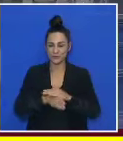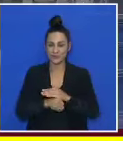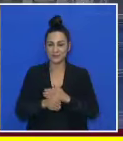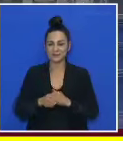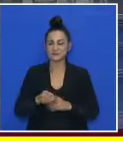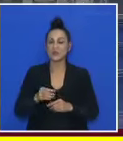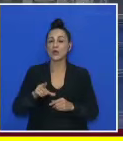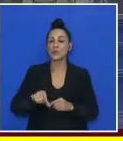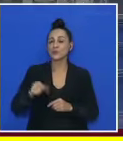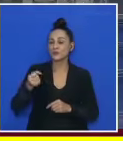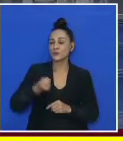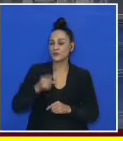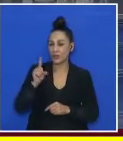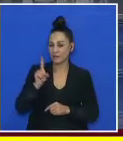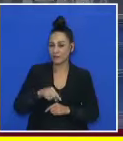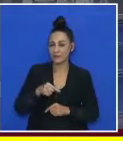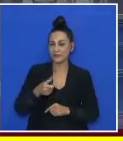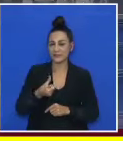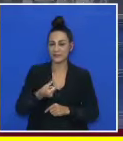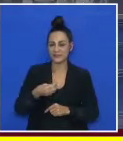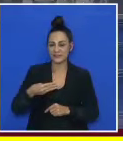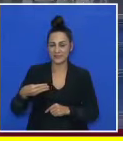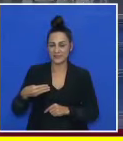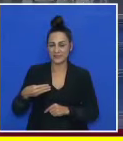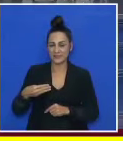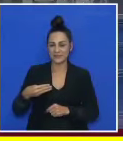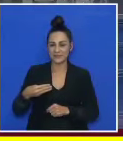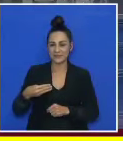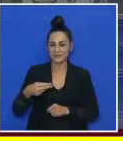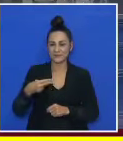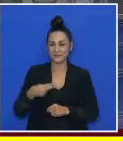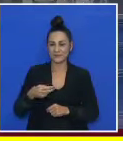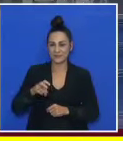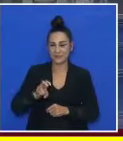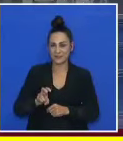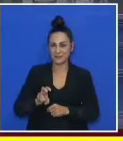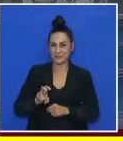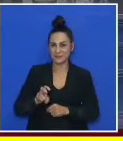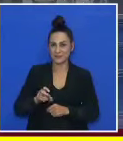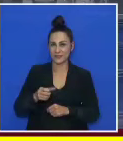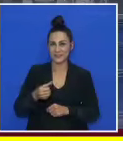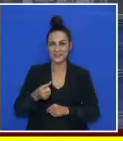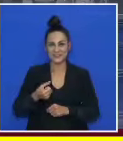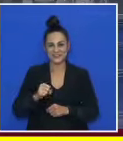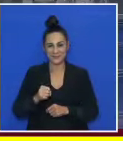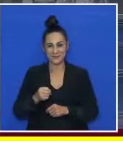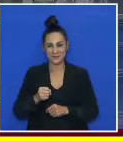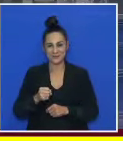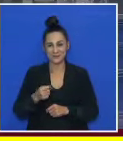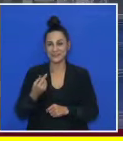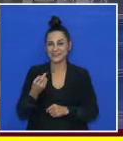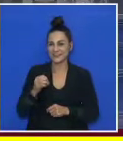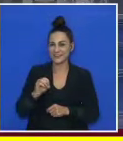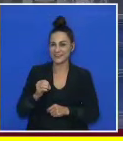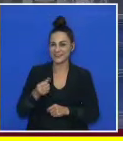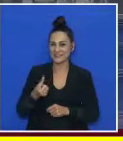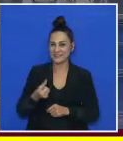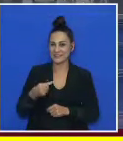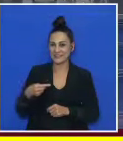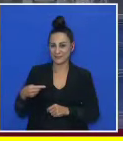Mania. As dezenas sorteadas foram 63, 25, 68,